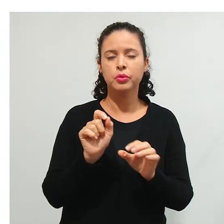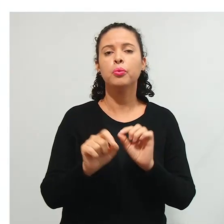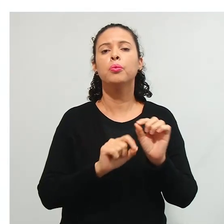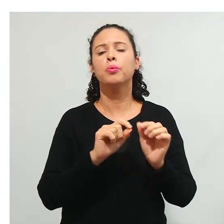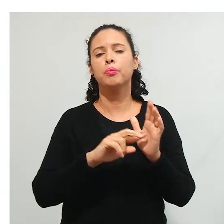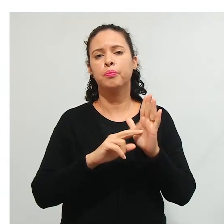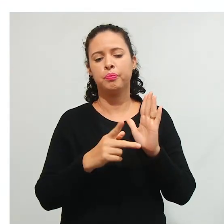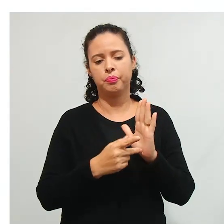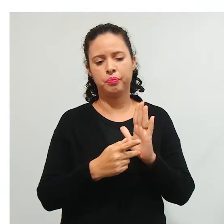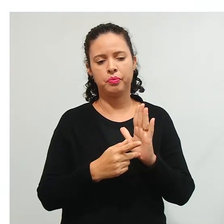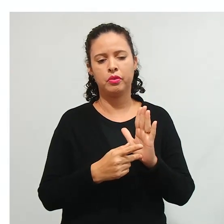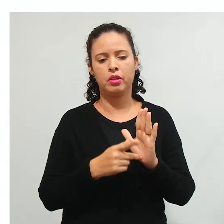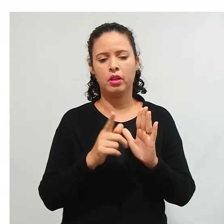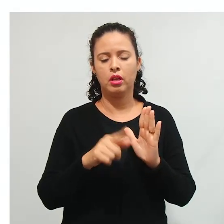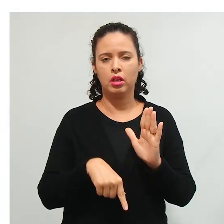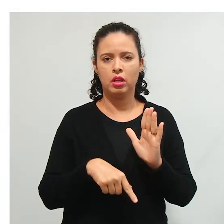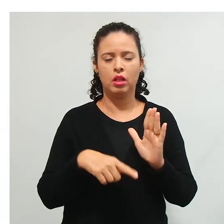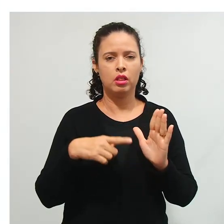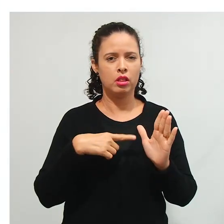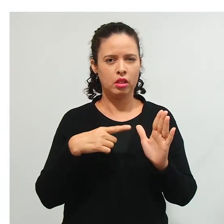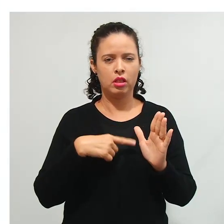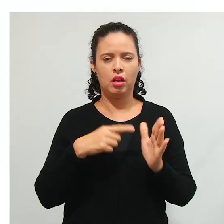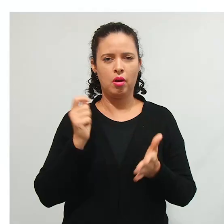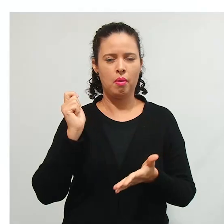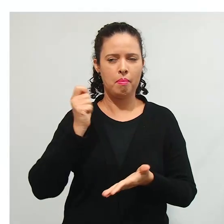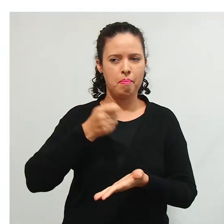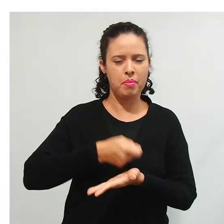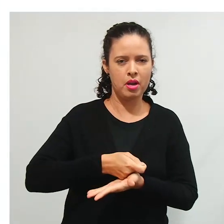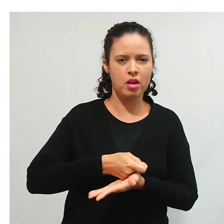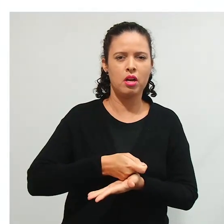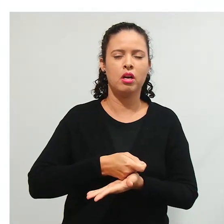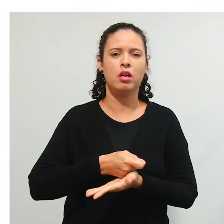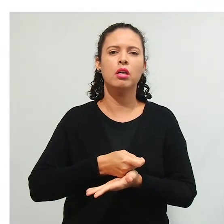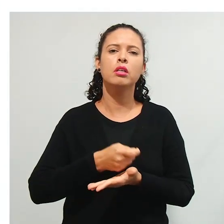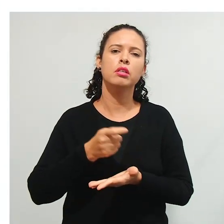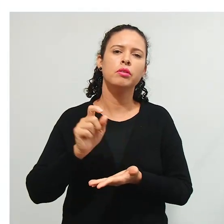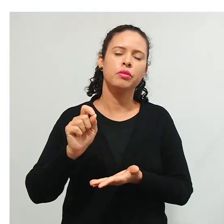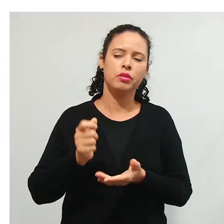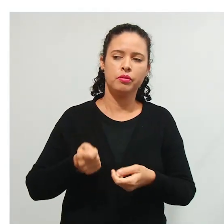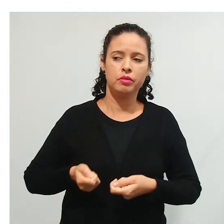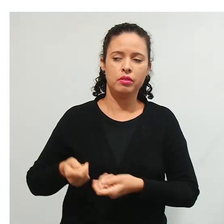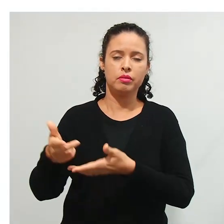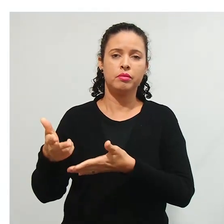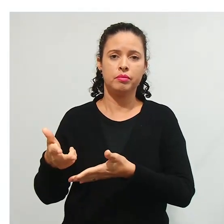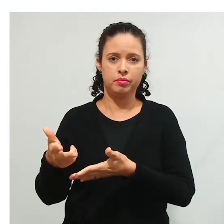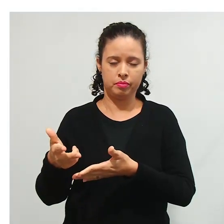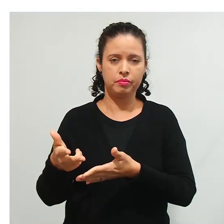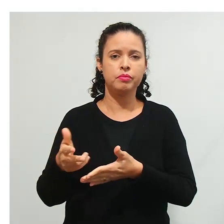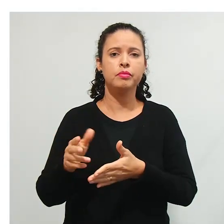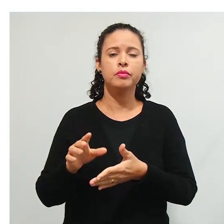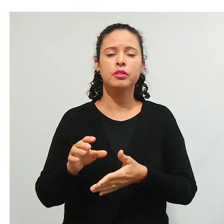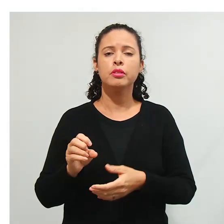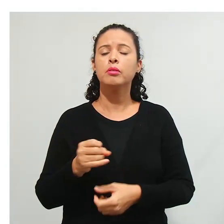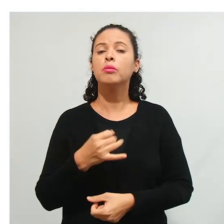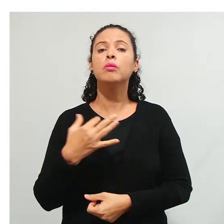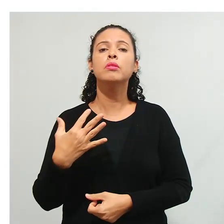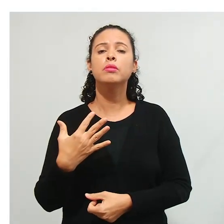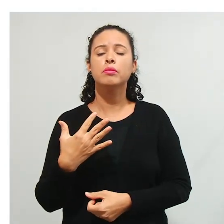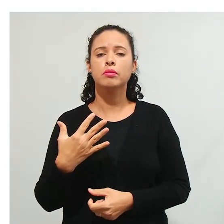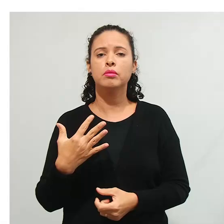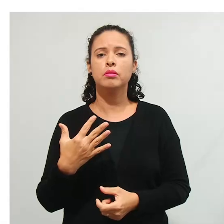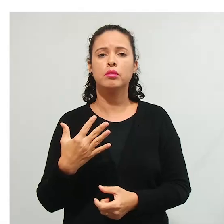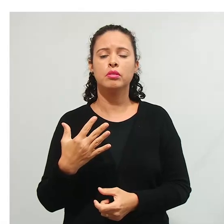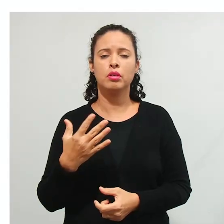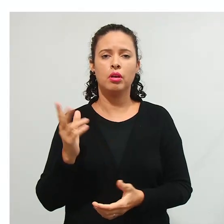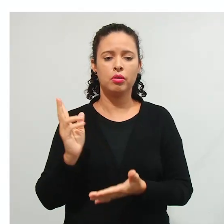planejamento. Compreende o que? A fixação da despesa. Isso acontece quando? Quando